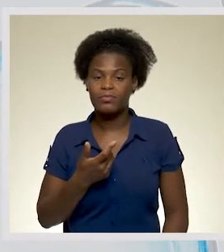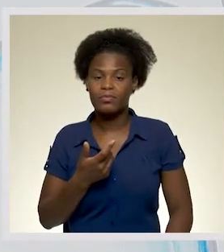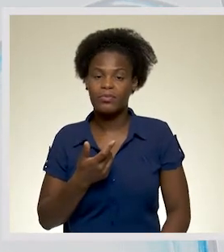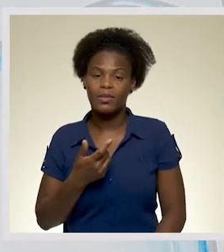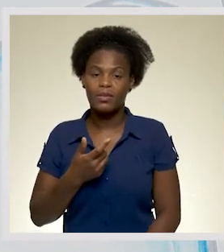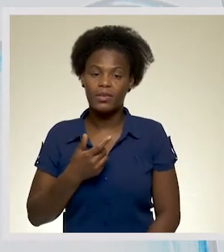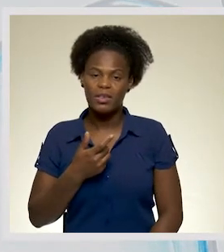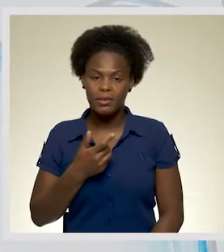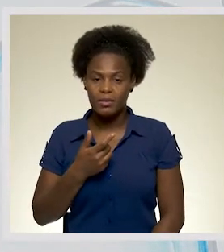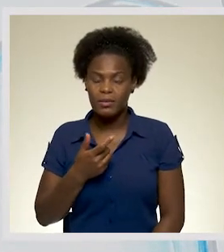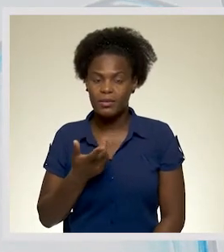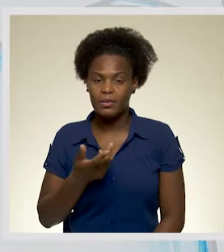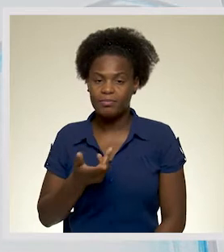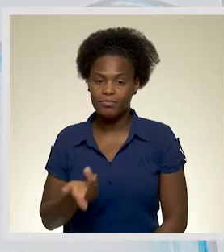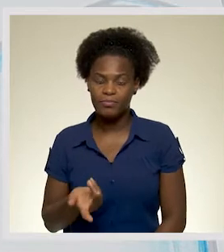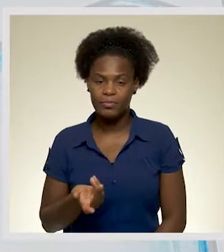optar